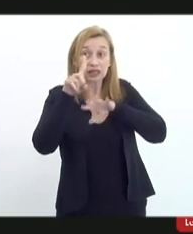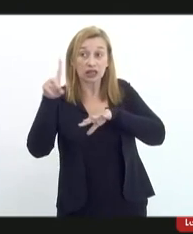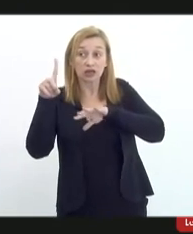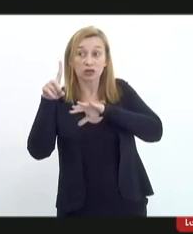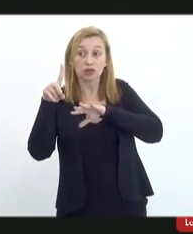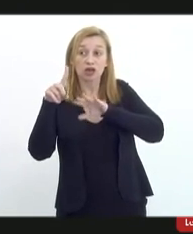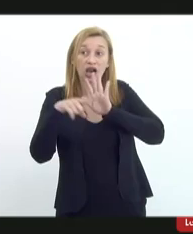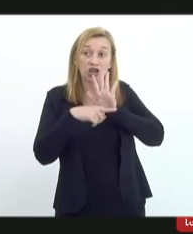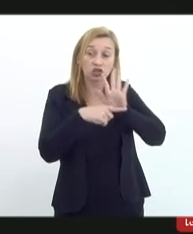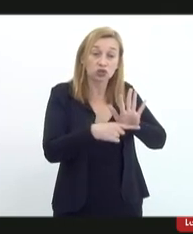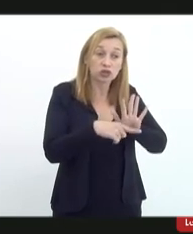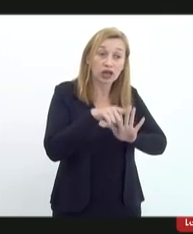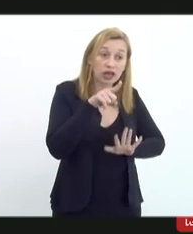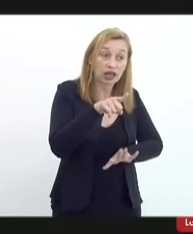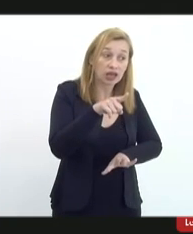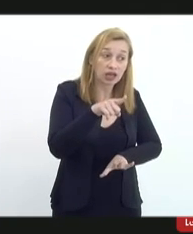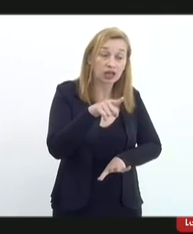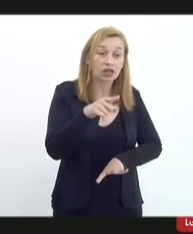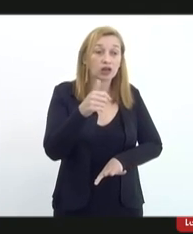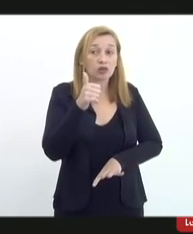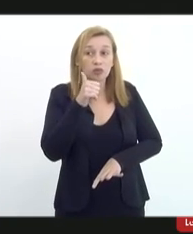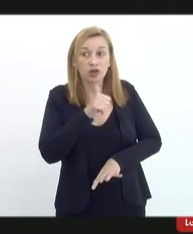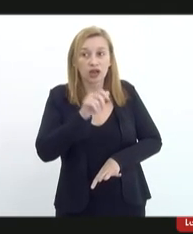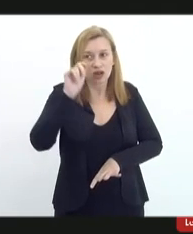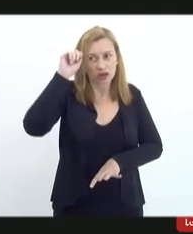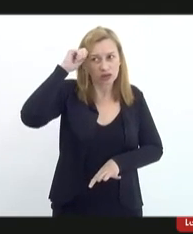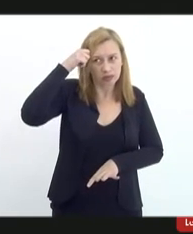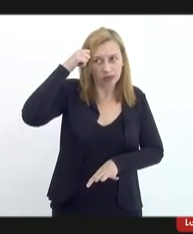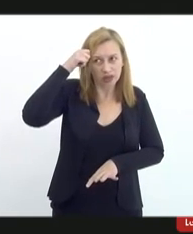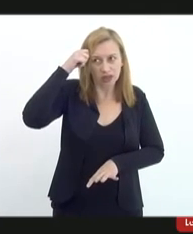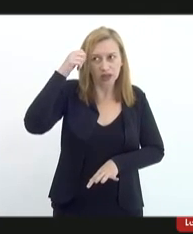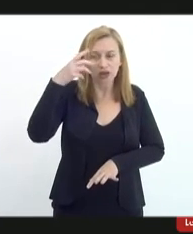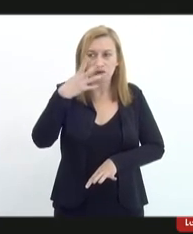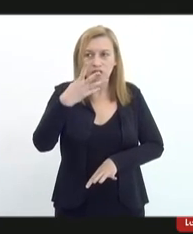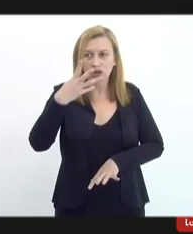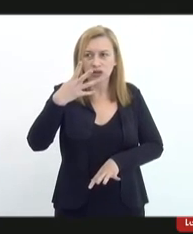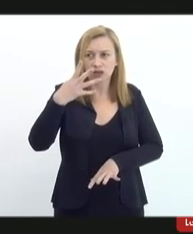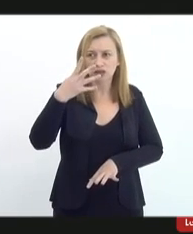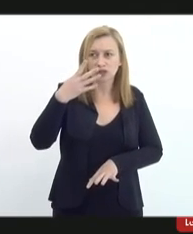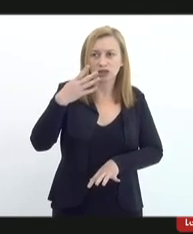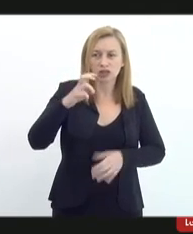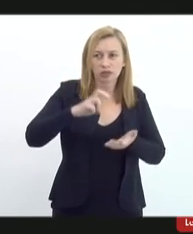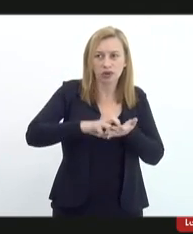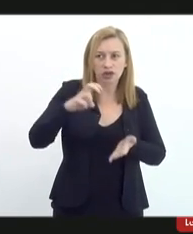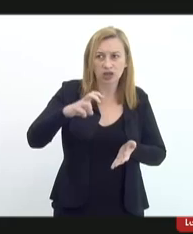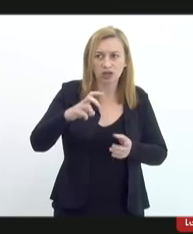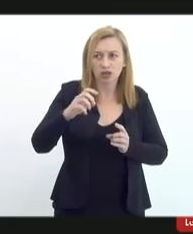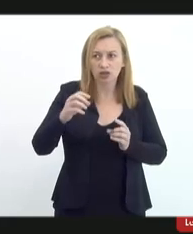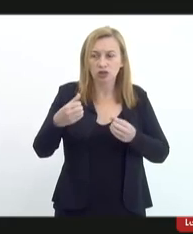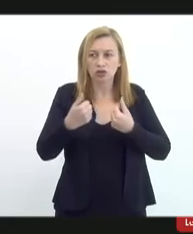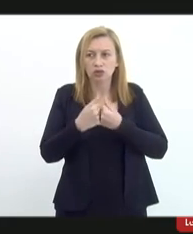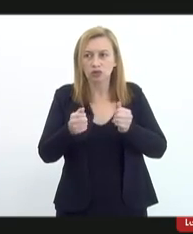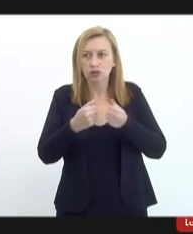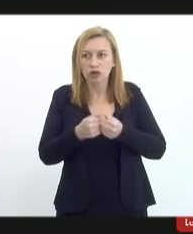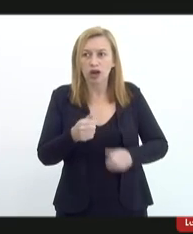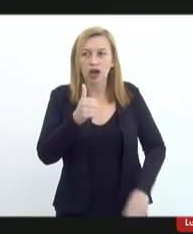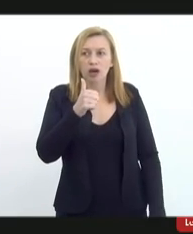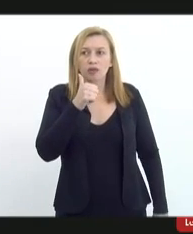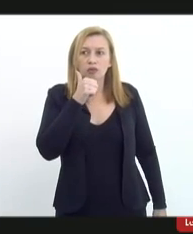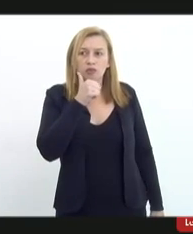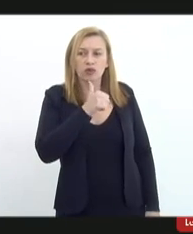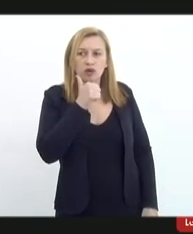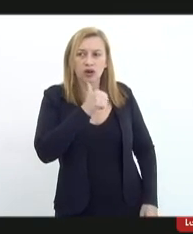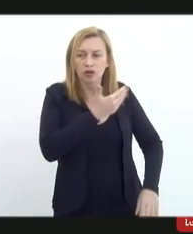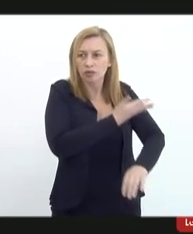Madruga aquele homem, mulher preta, 4 horas da manhã no ponto de ônibus, para que a pessoa branca, rica, abastada,